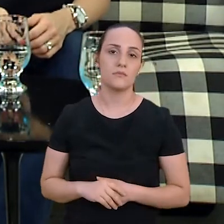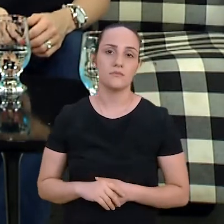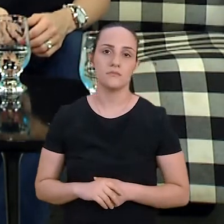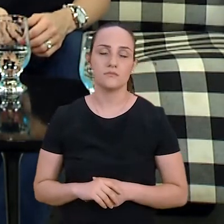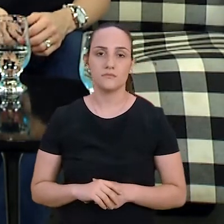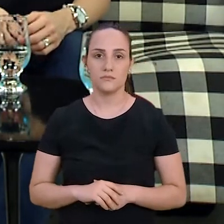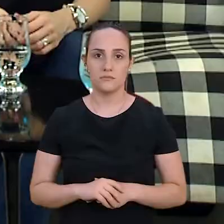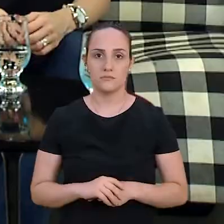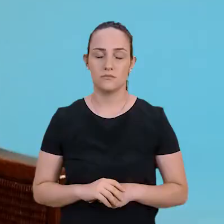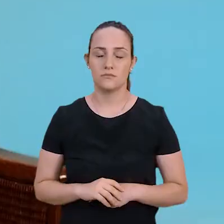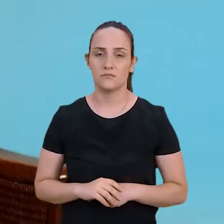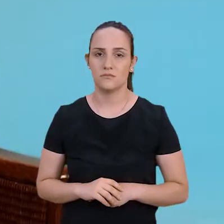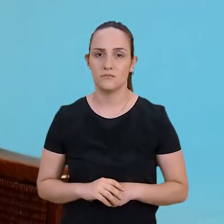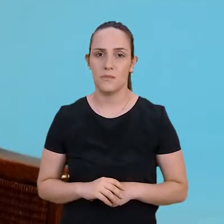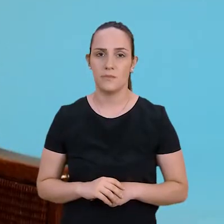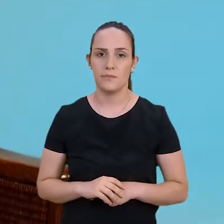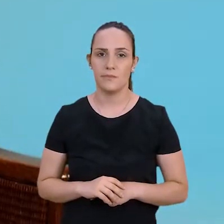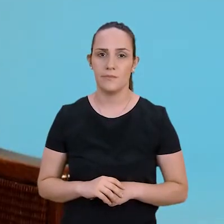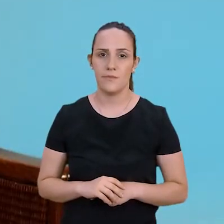Então,